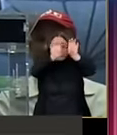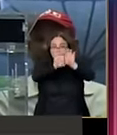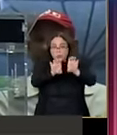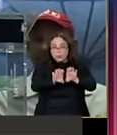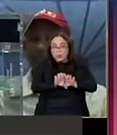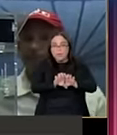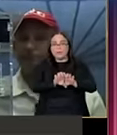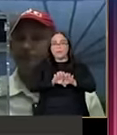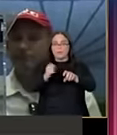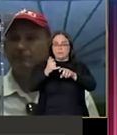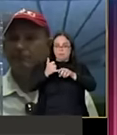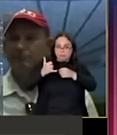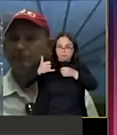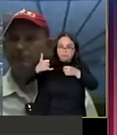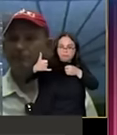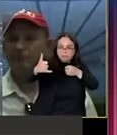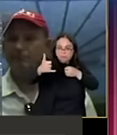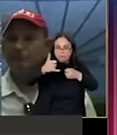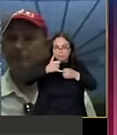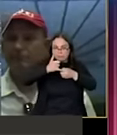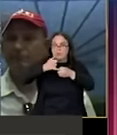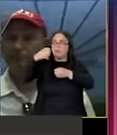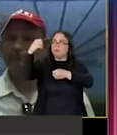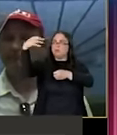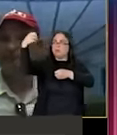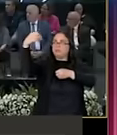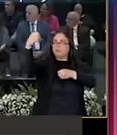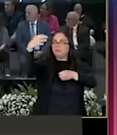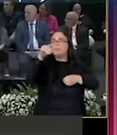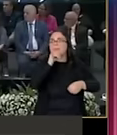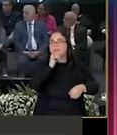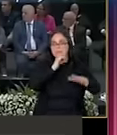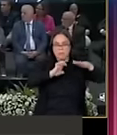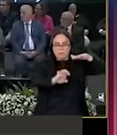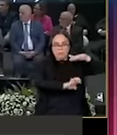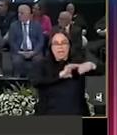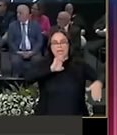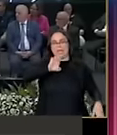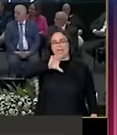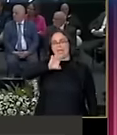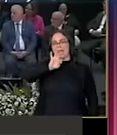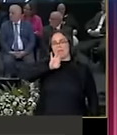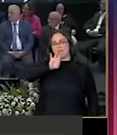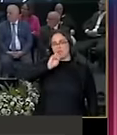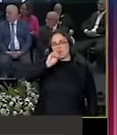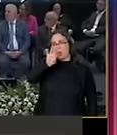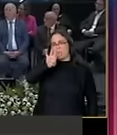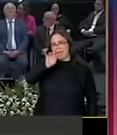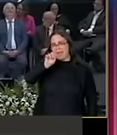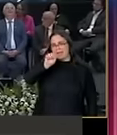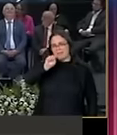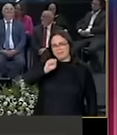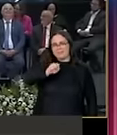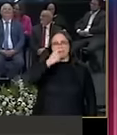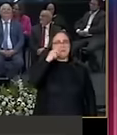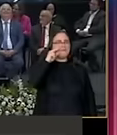só com essa plateia. Faça esse discurso para uma plateia não domesticada, que ele vai